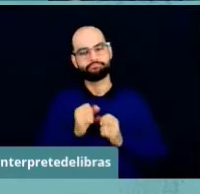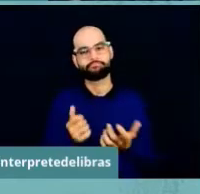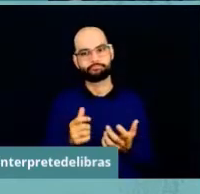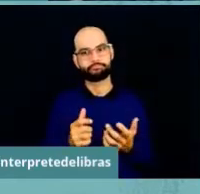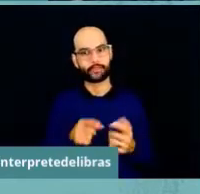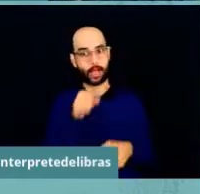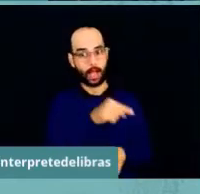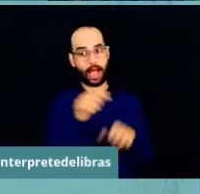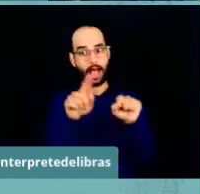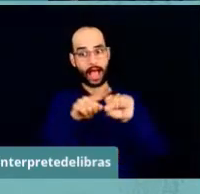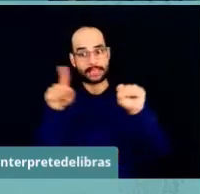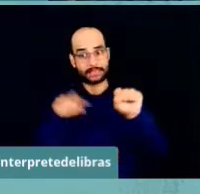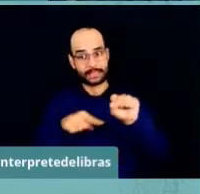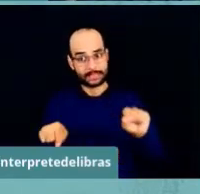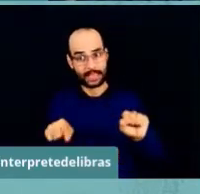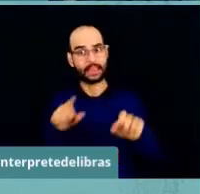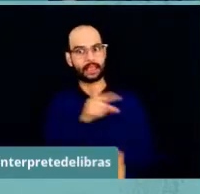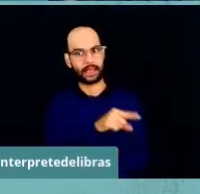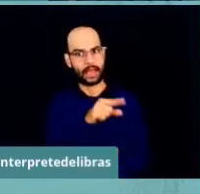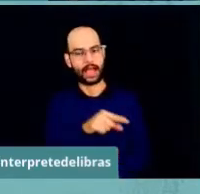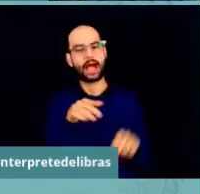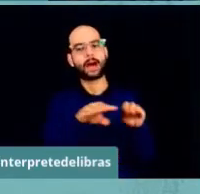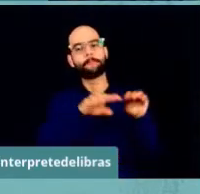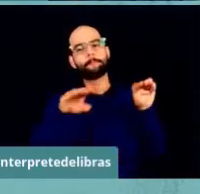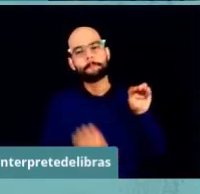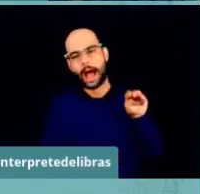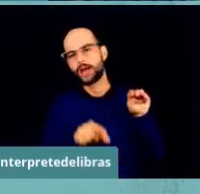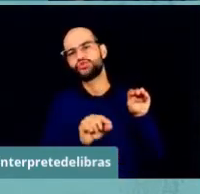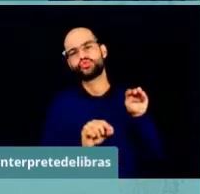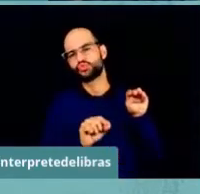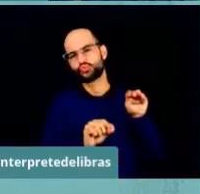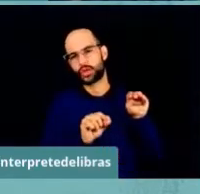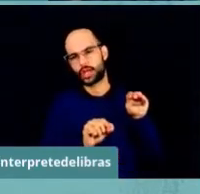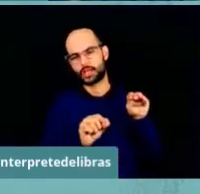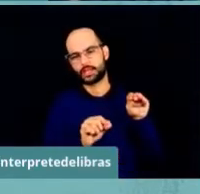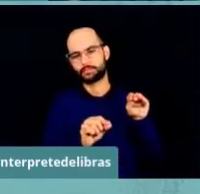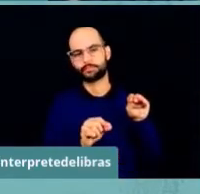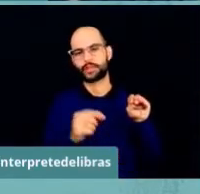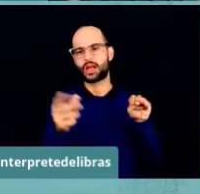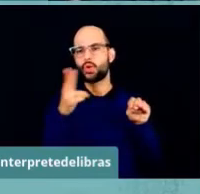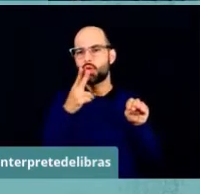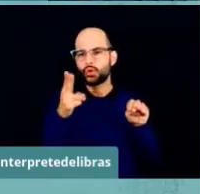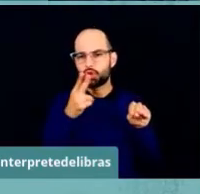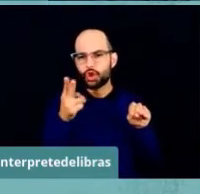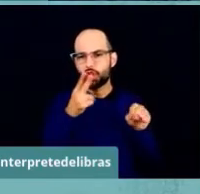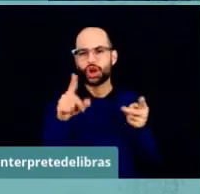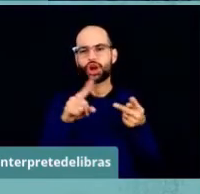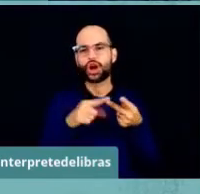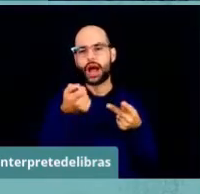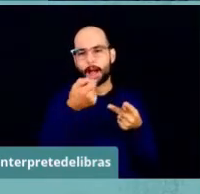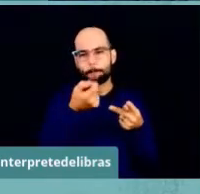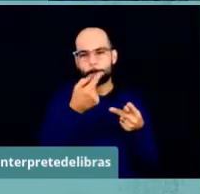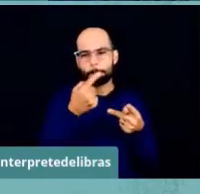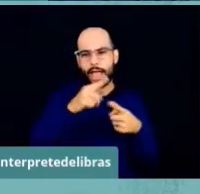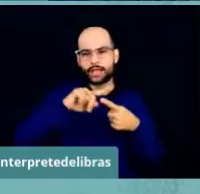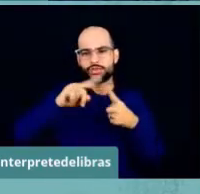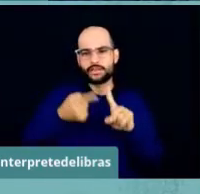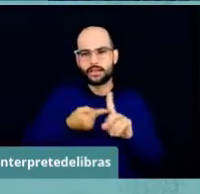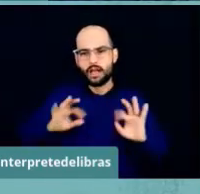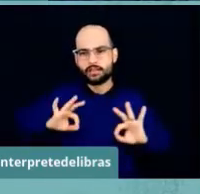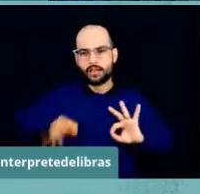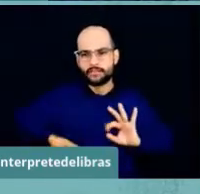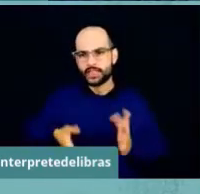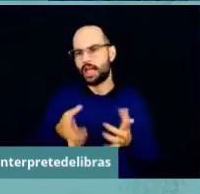da AstraZeneca, que é muito inferior a tabagismo, ao uso de anticoncepcional e a